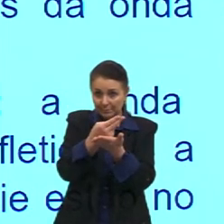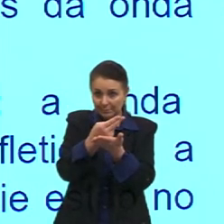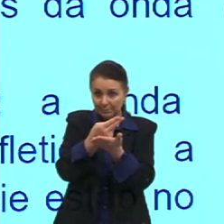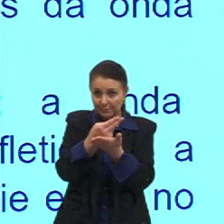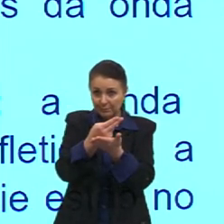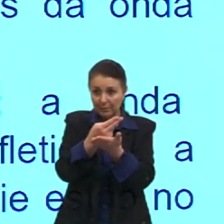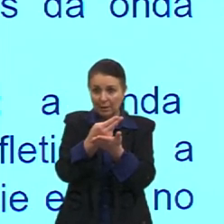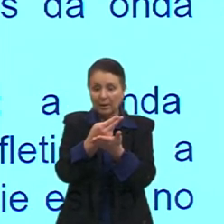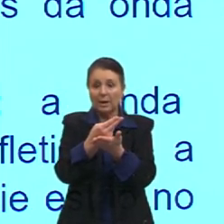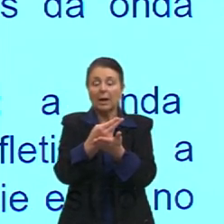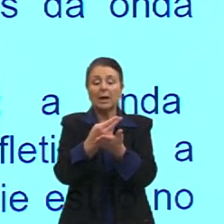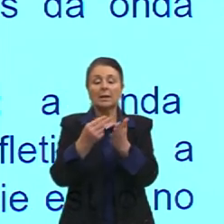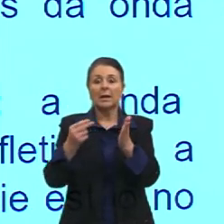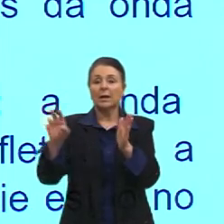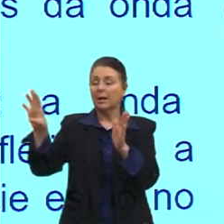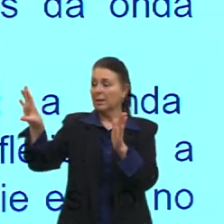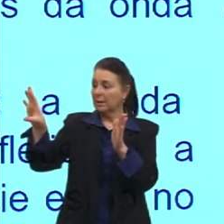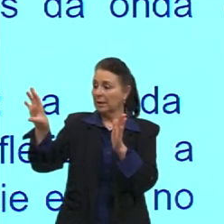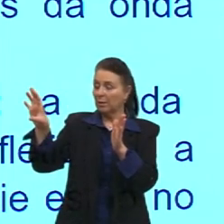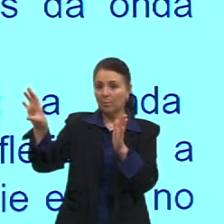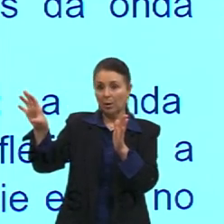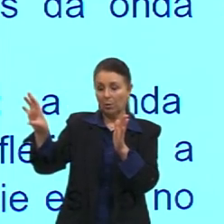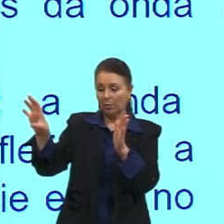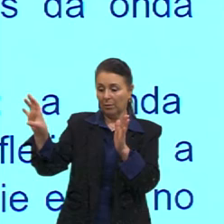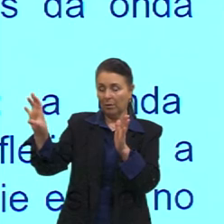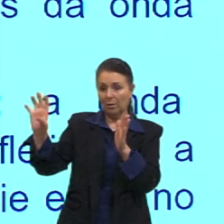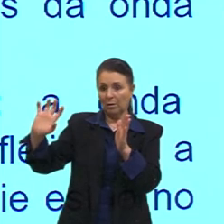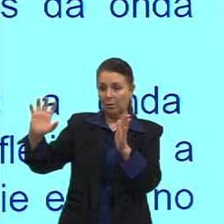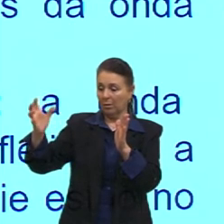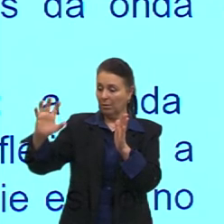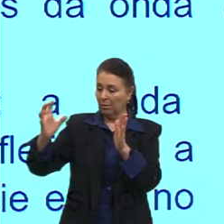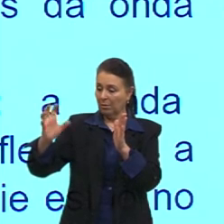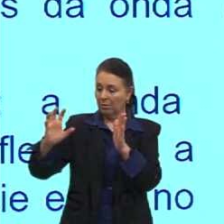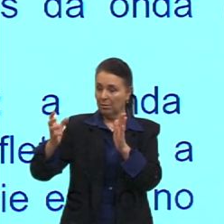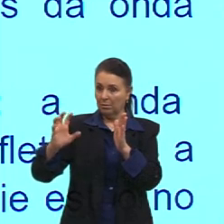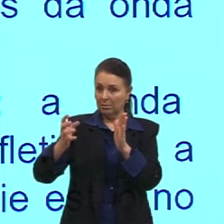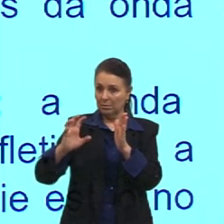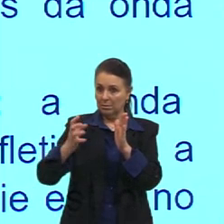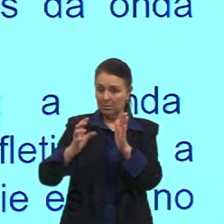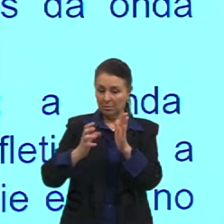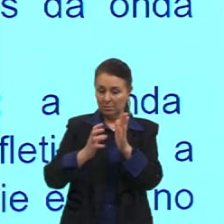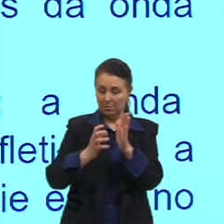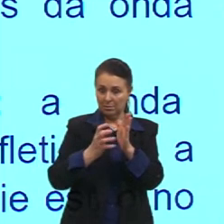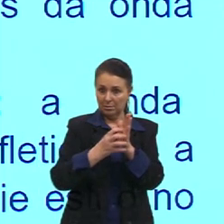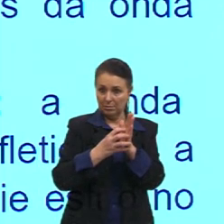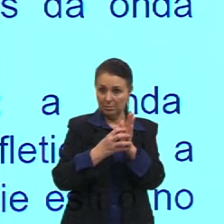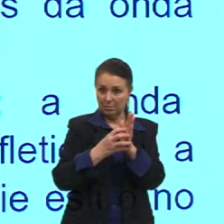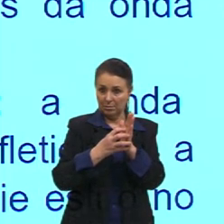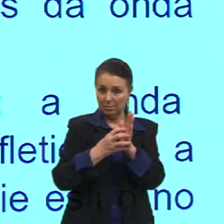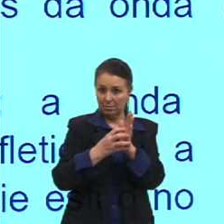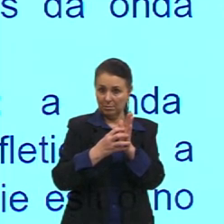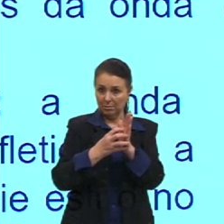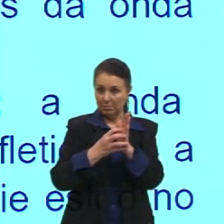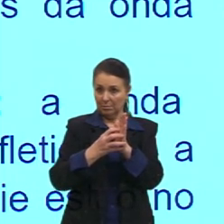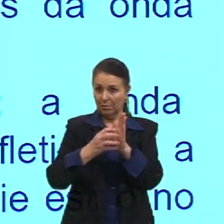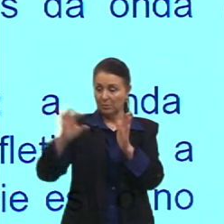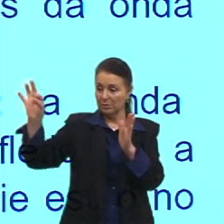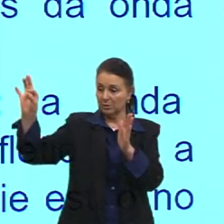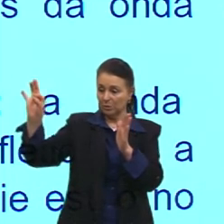gente tem uma onda, ela está vindo nessa direção, por isso que a gente tem esse risco aqui, certo? Nesse